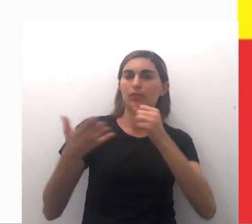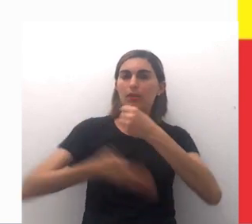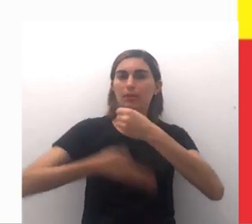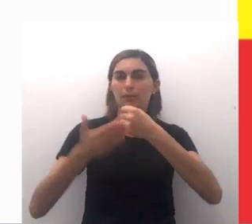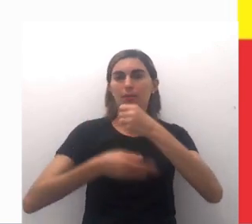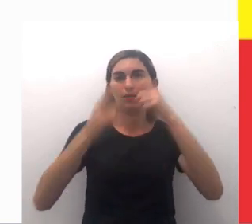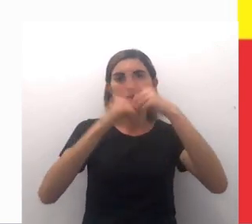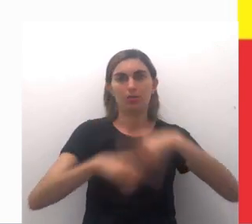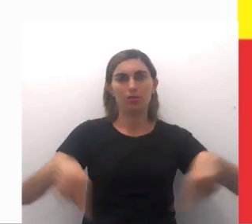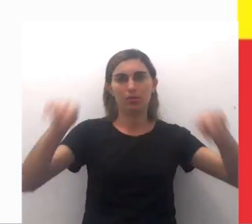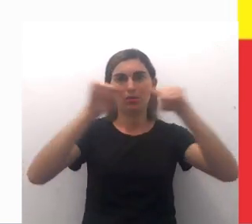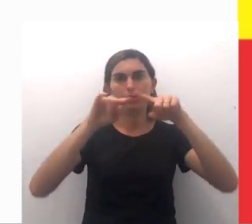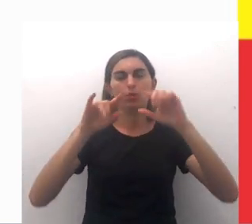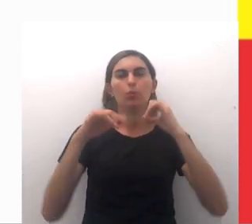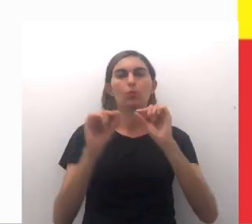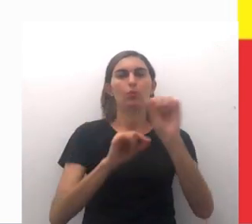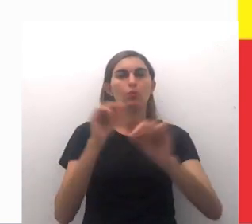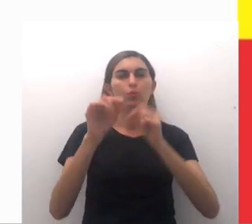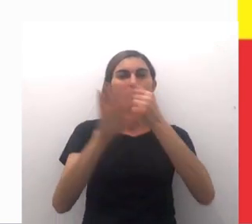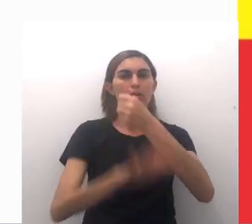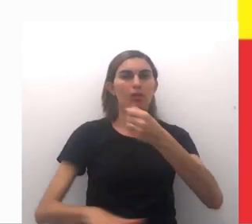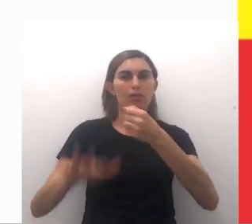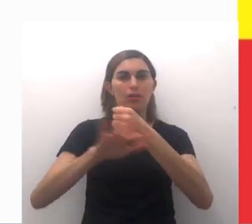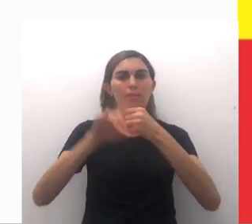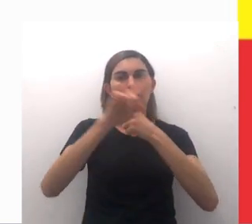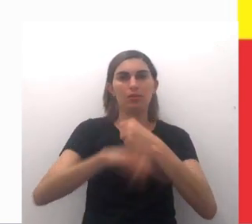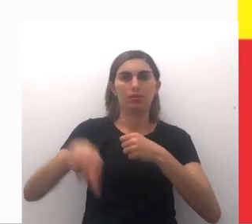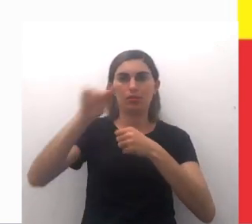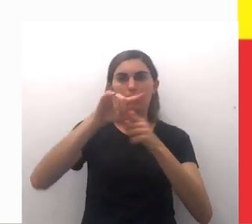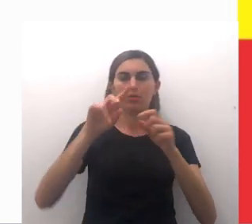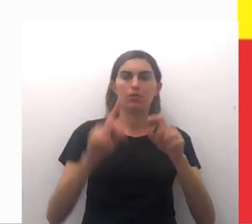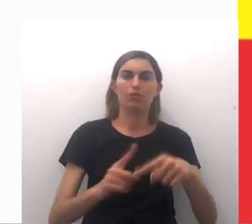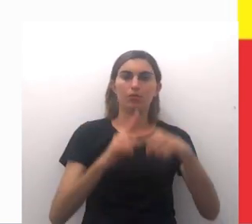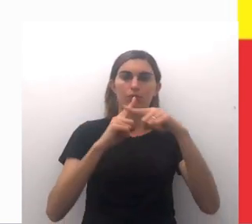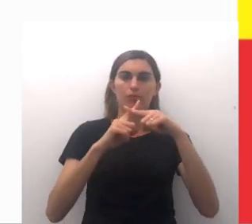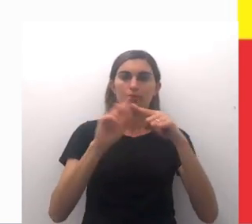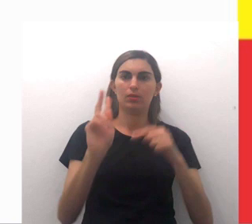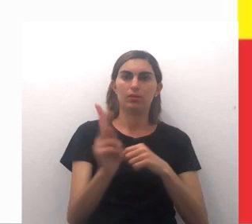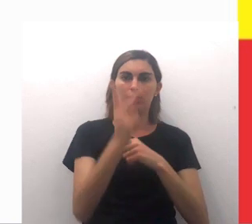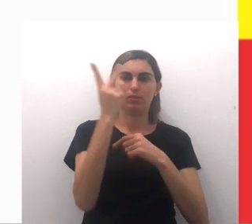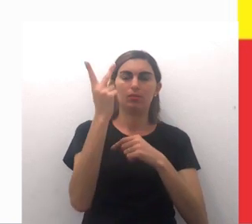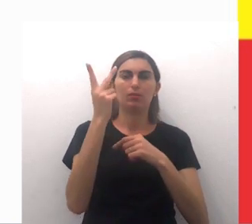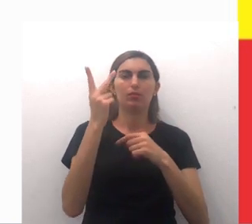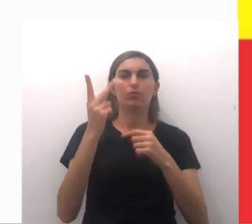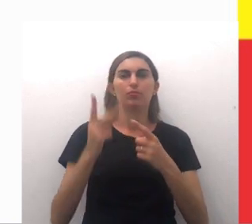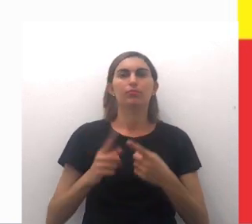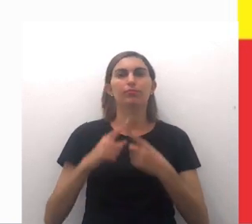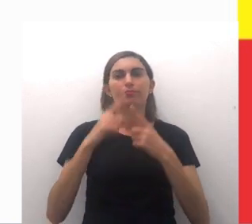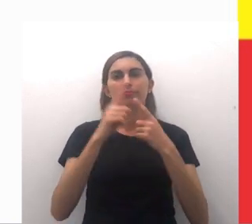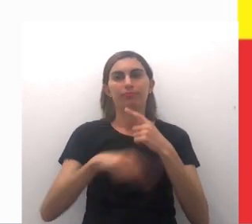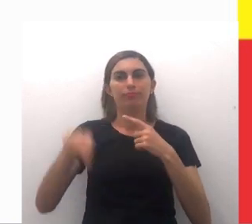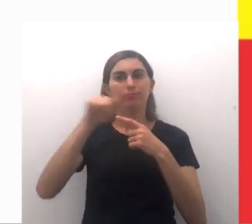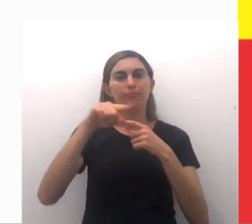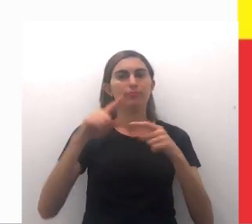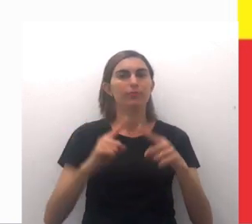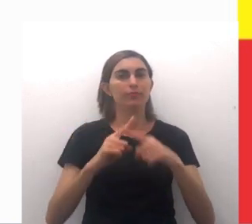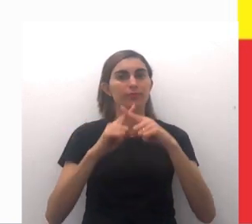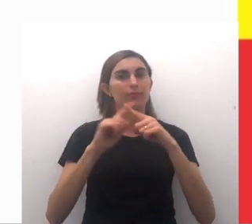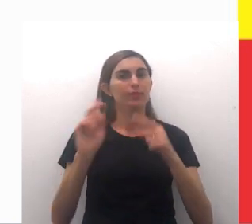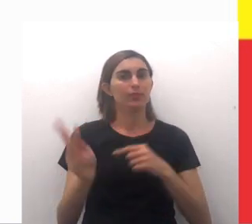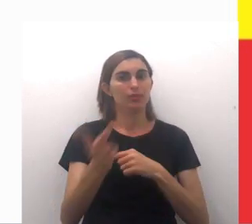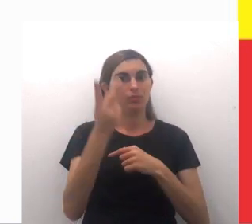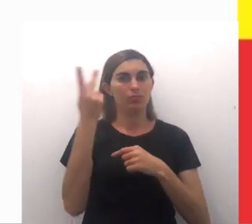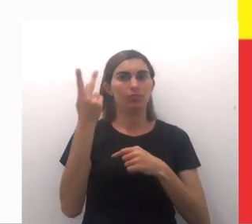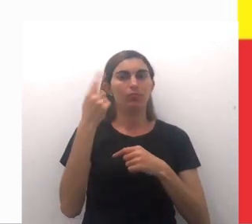a base é um círculo. Então, vai ser a área do círculo vezes a altura. Então, ó, πr ao quadrado, que é a área do círculo, vezes